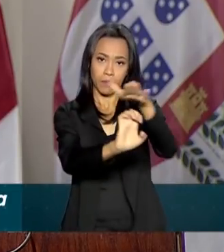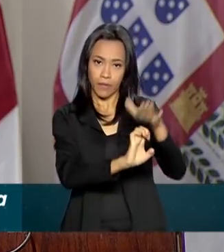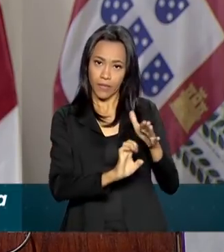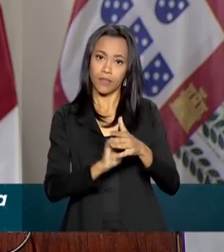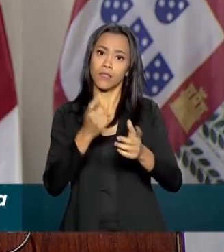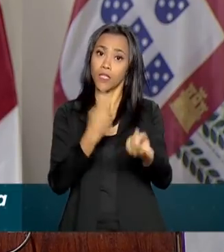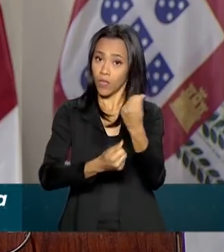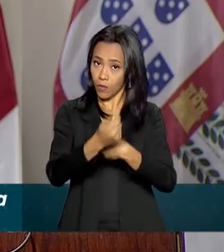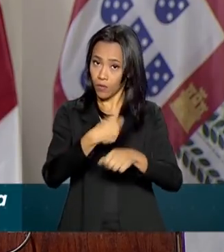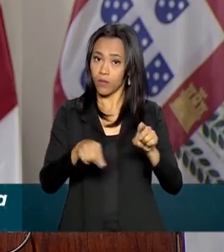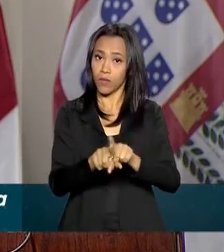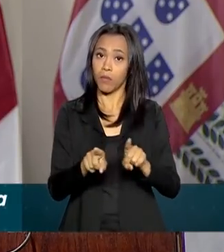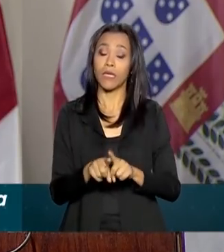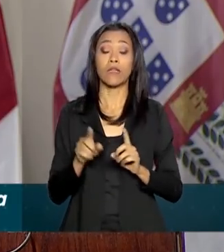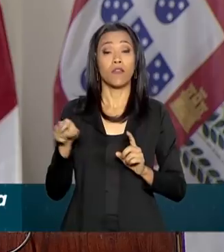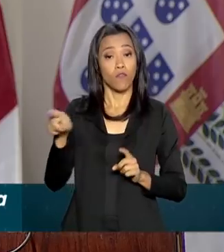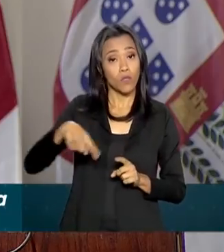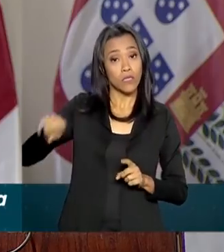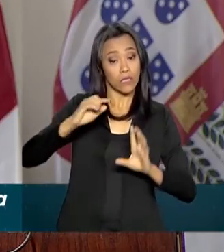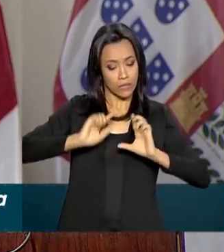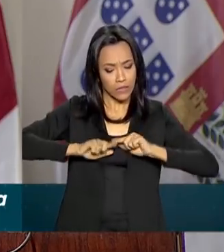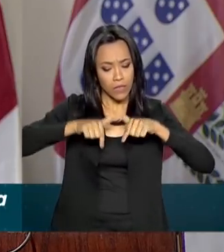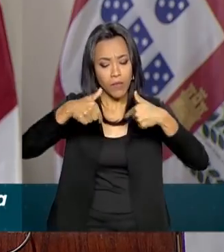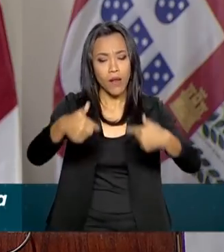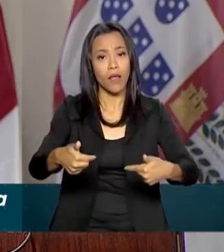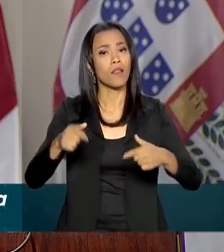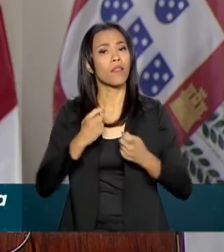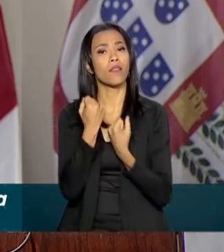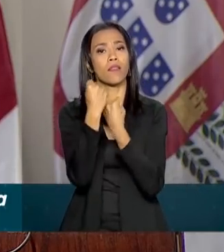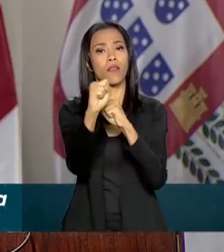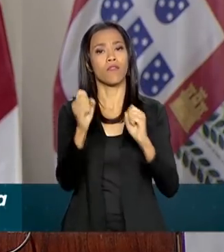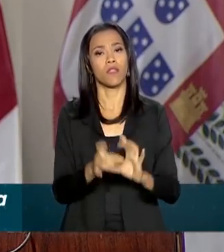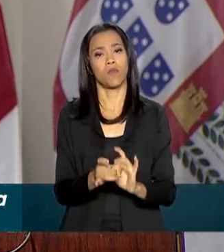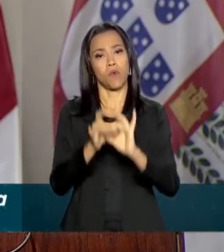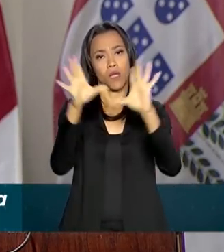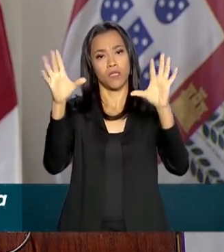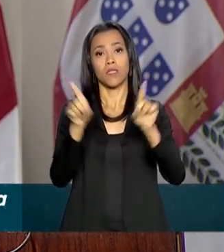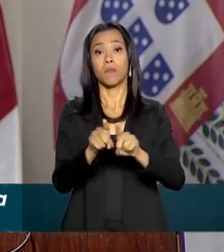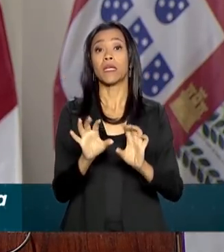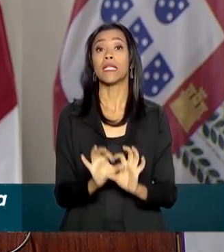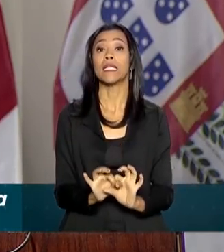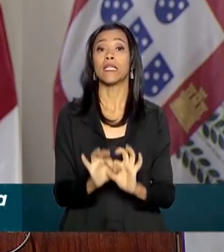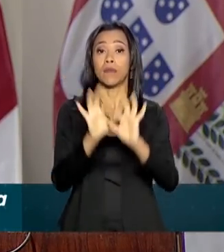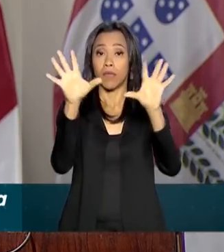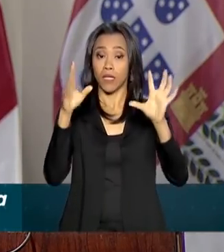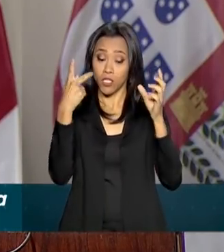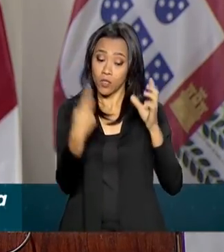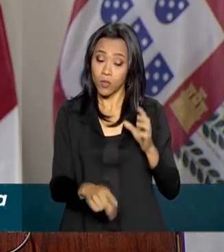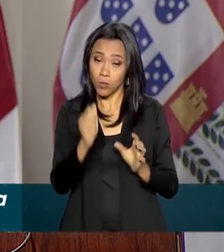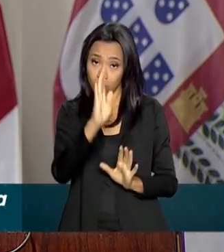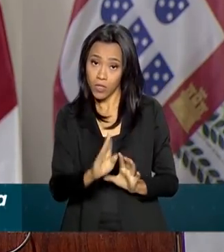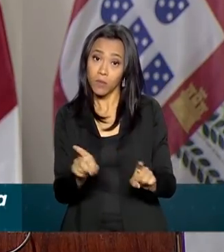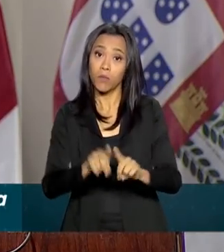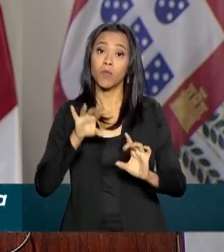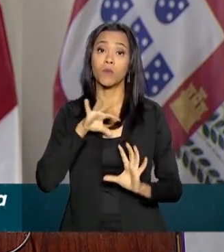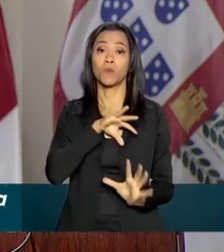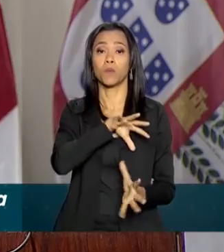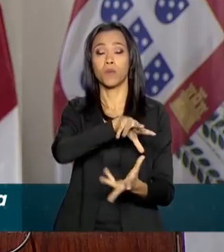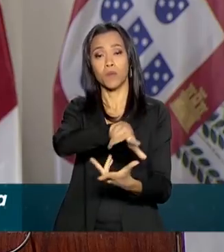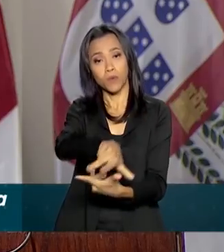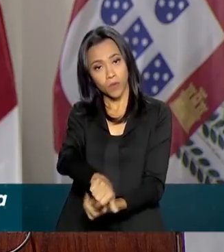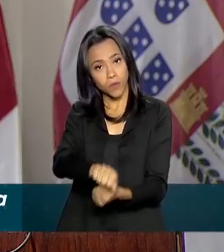para defender a democracia ea liberdade em nossa região e no mundo pois somente